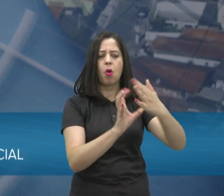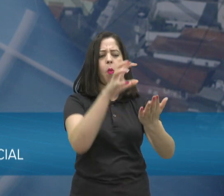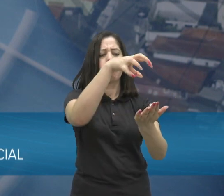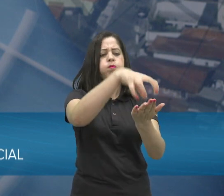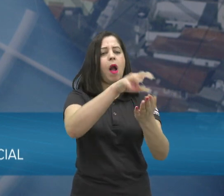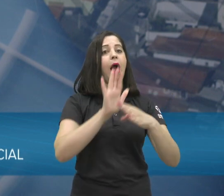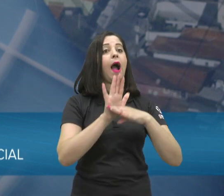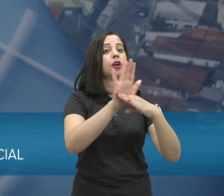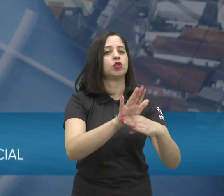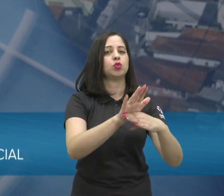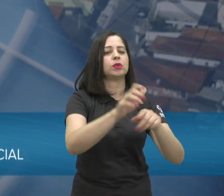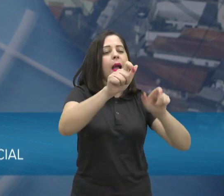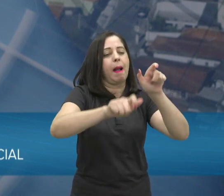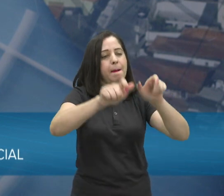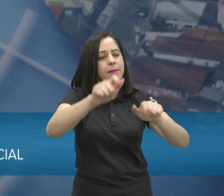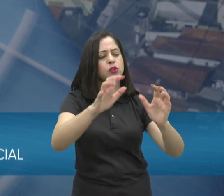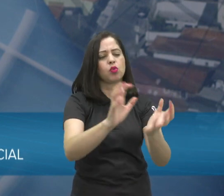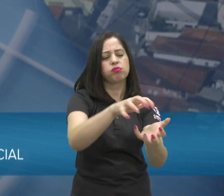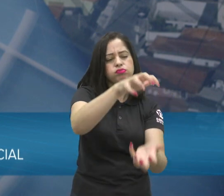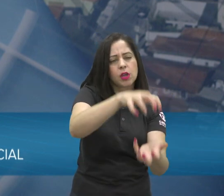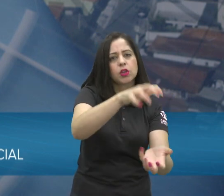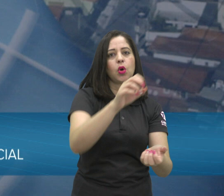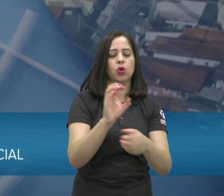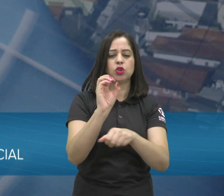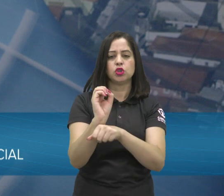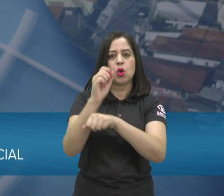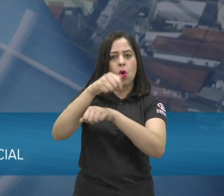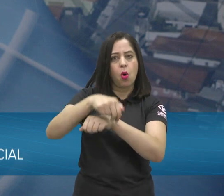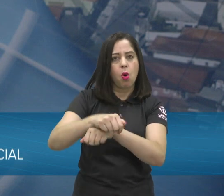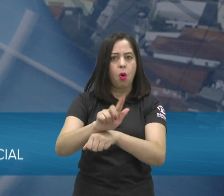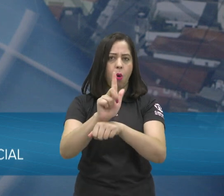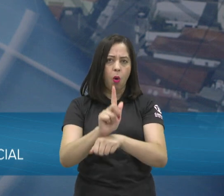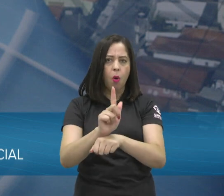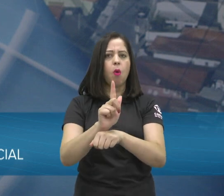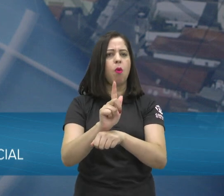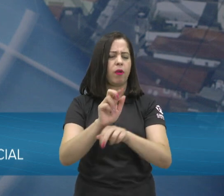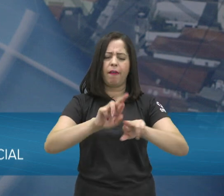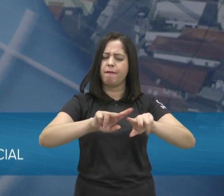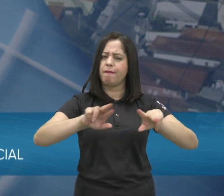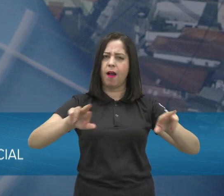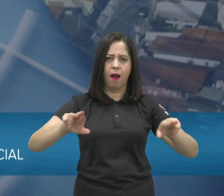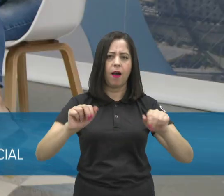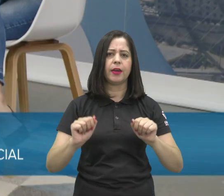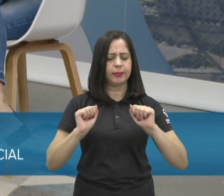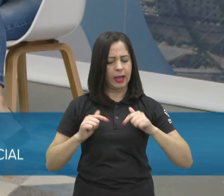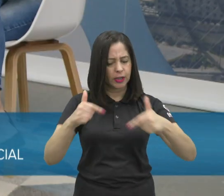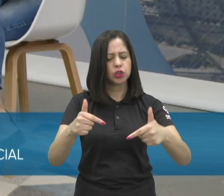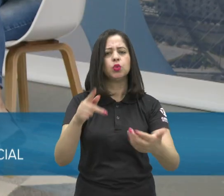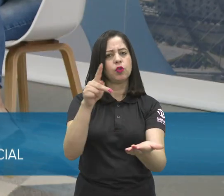a atuação de todas essas ONGs, várias instituições que fazem acontecer, né, de fato. Sim,